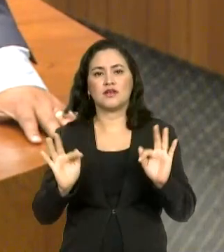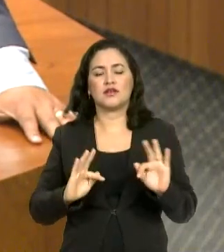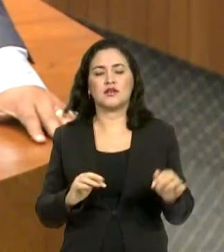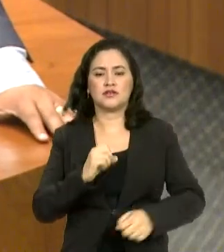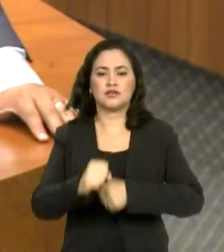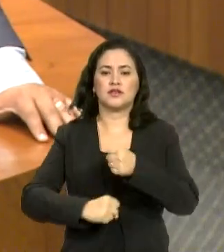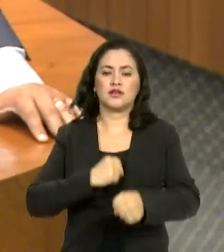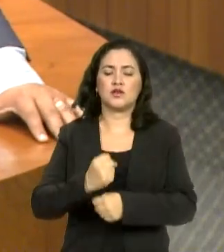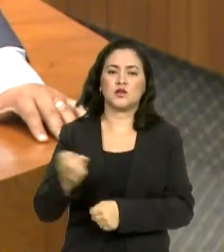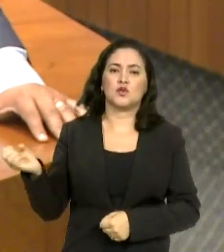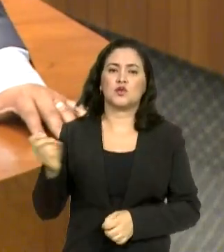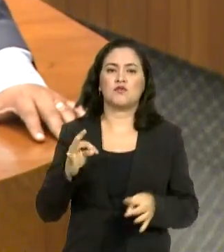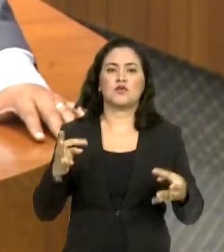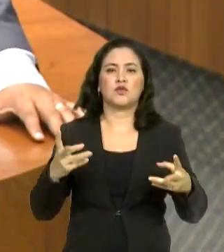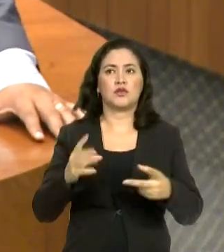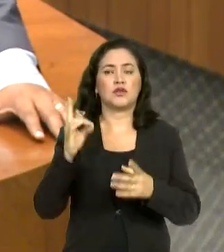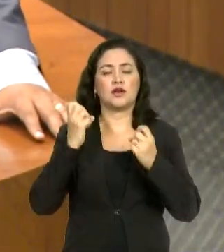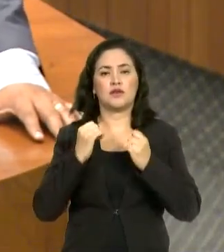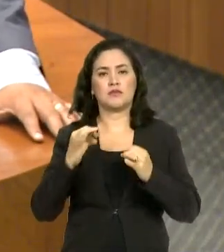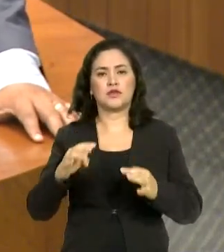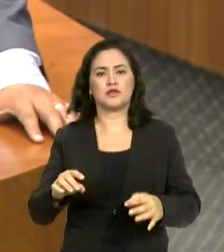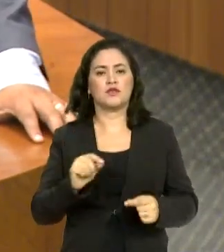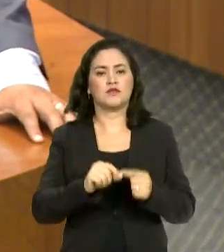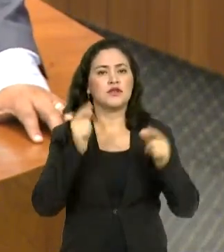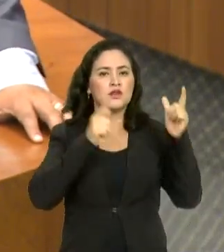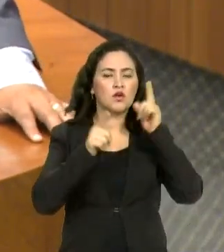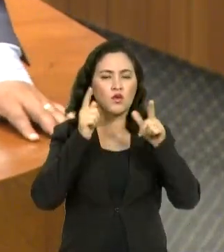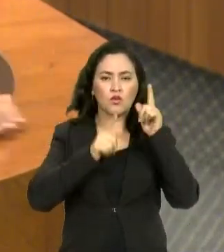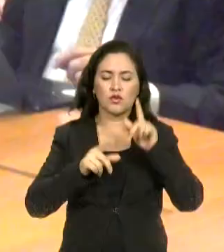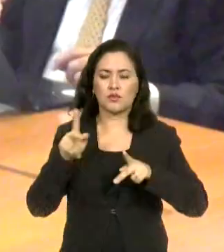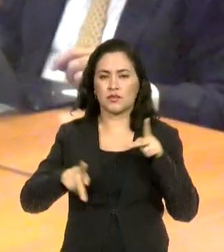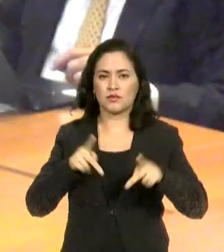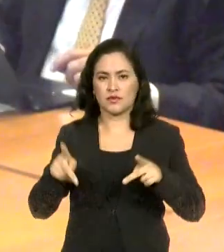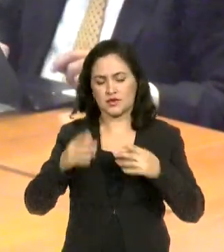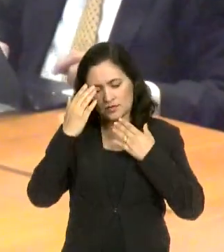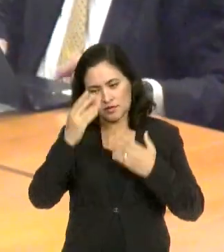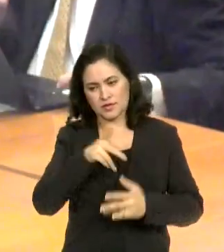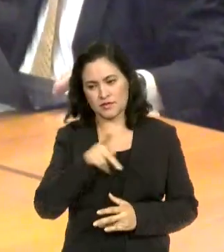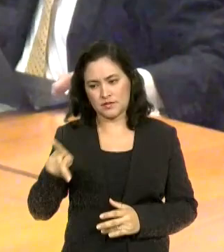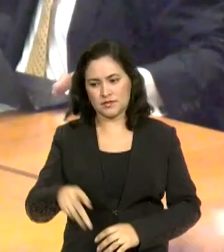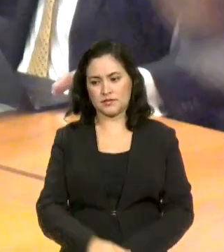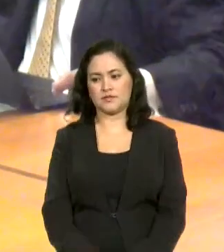levar a grandes conquistas para o nosso povo. Muito obrigado, presidente.